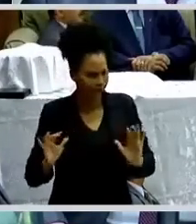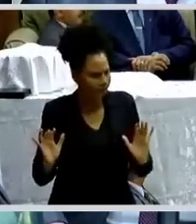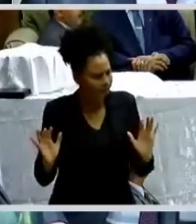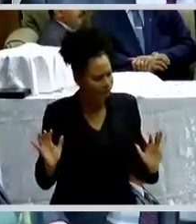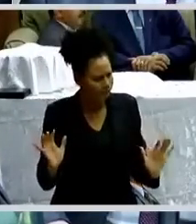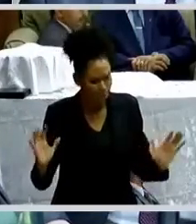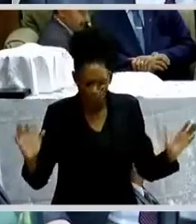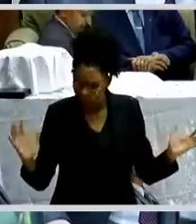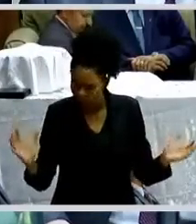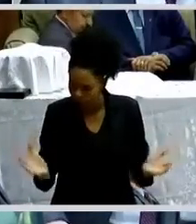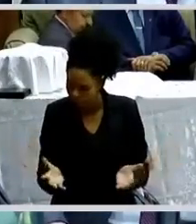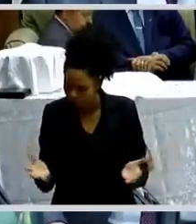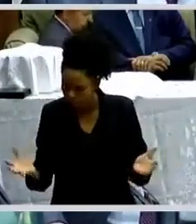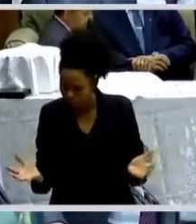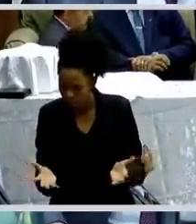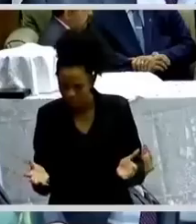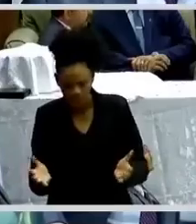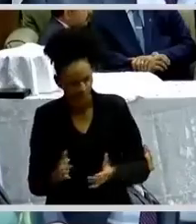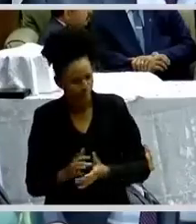Agora,